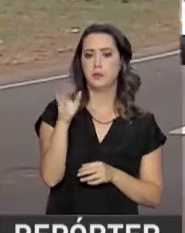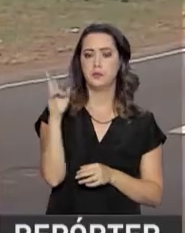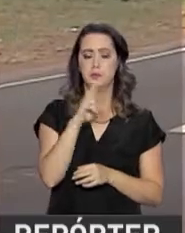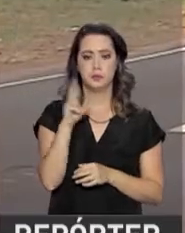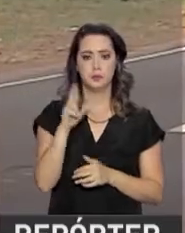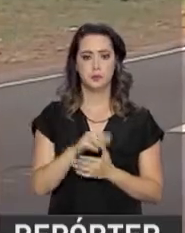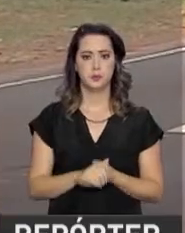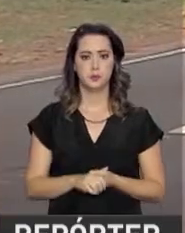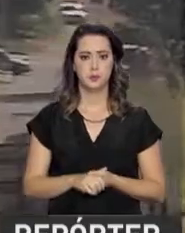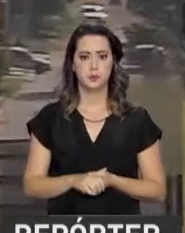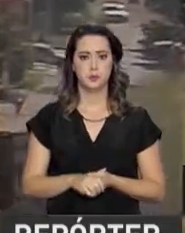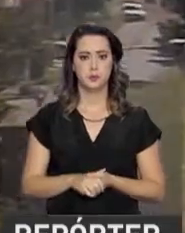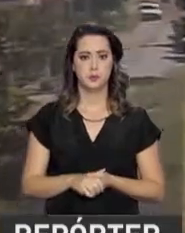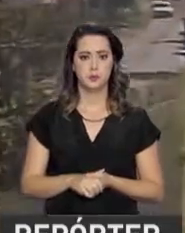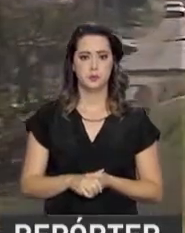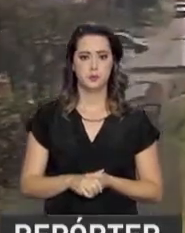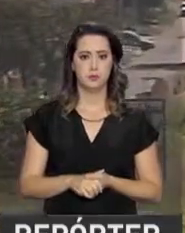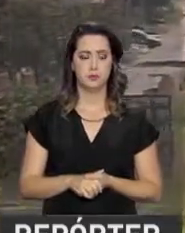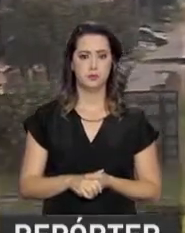bilhões de reais